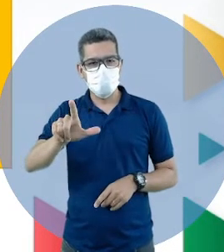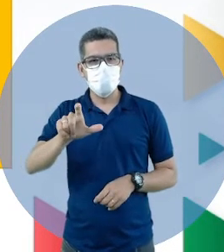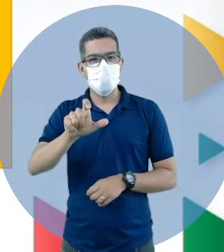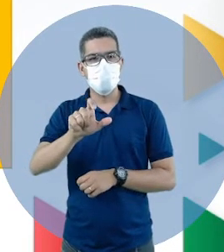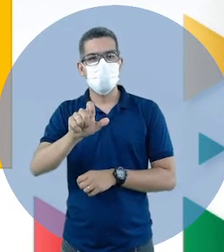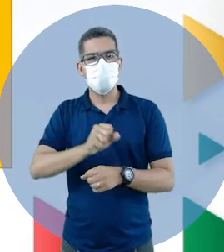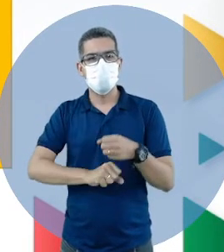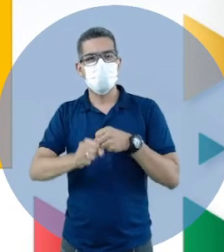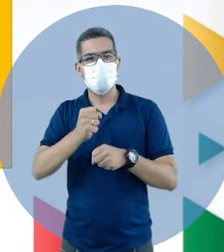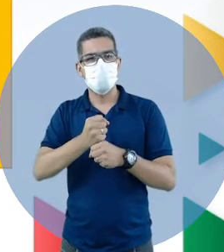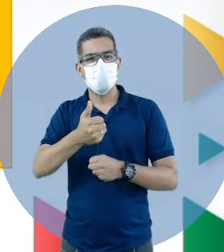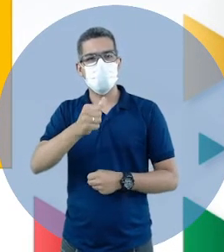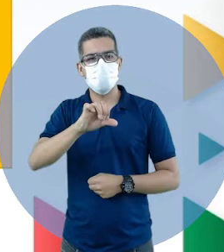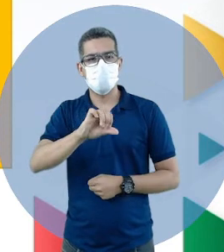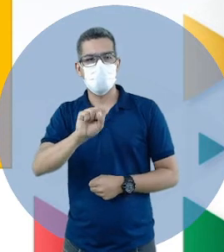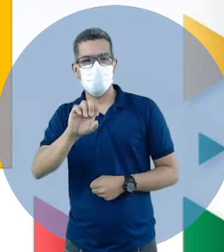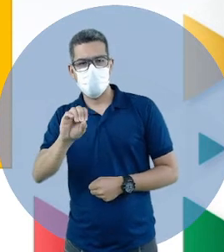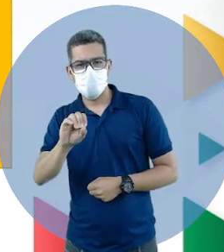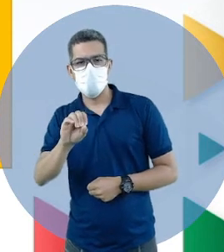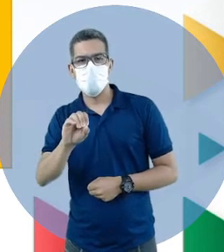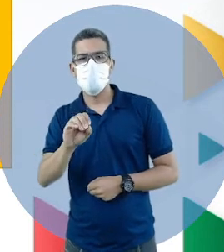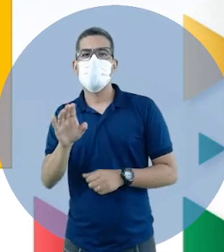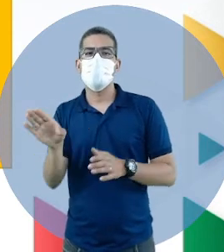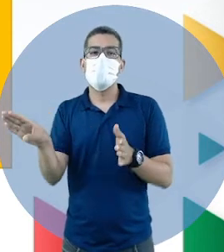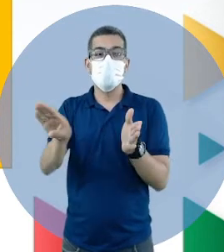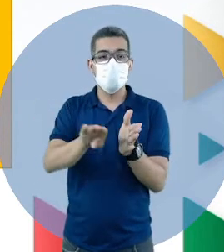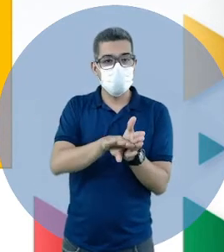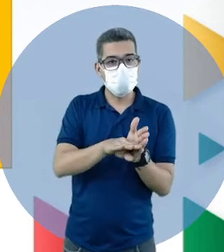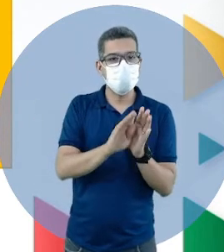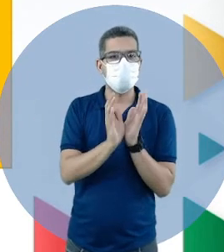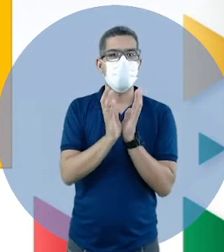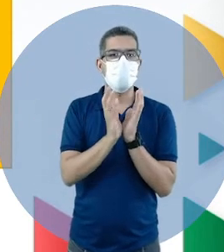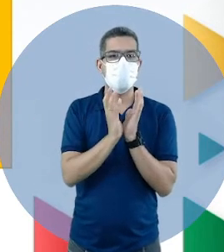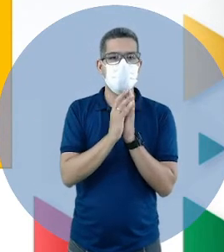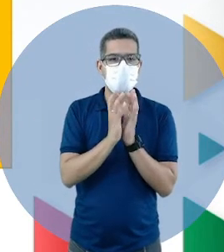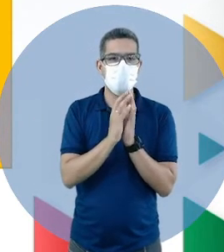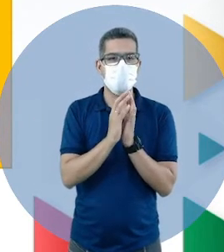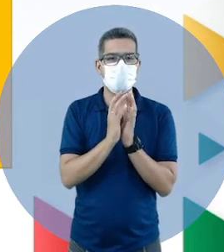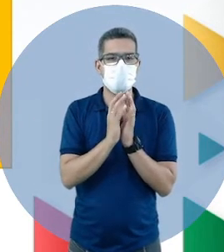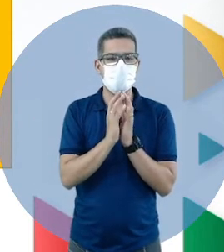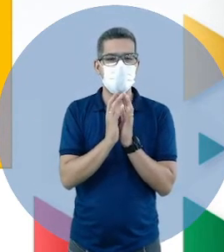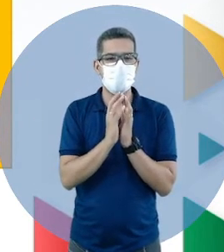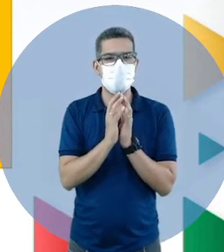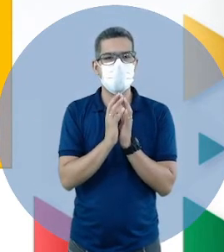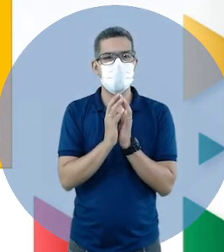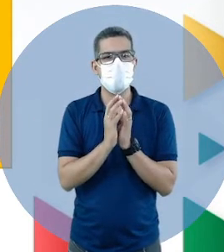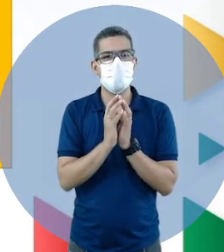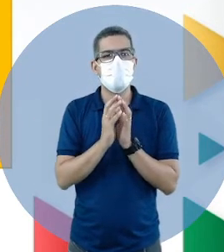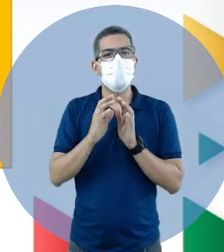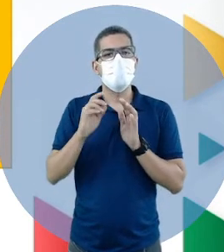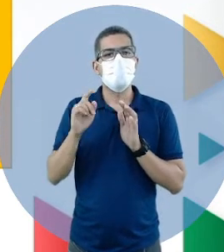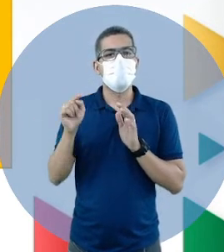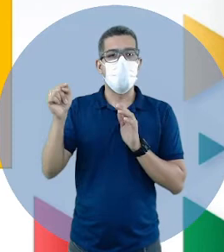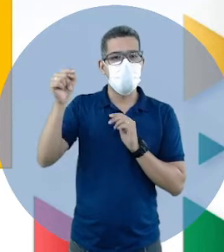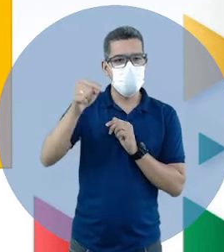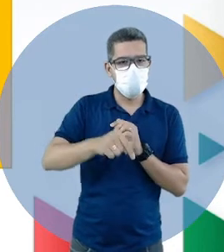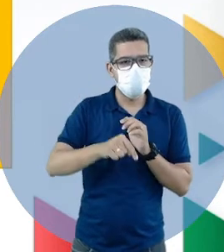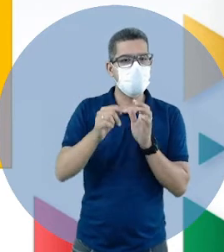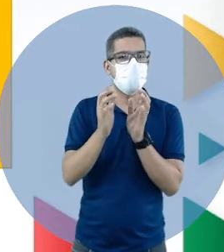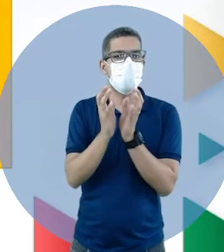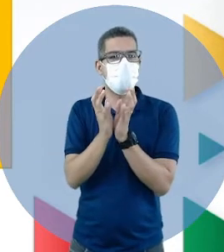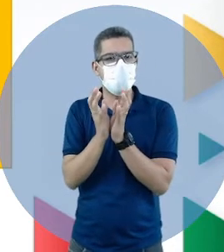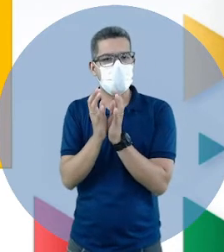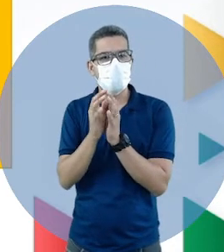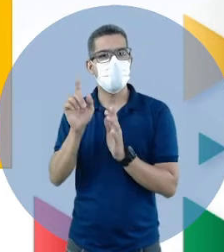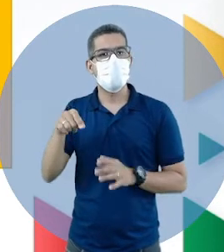1980, João Paulo II chega à base aérea do Recife. Ele veio ao Recife. Então